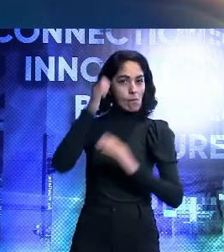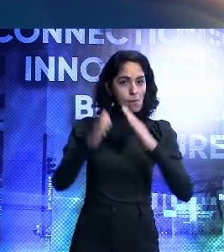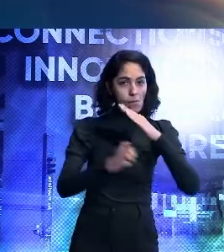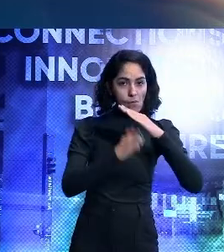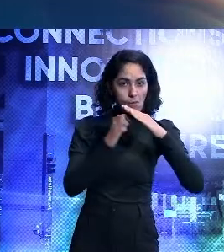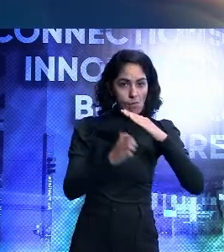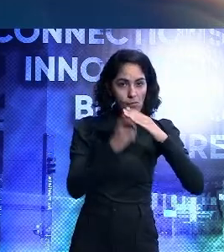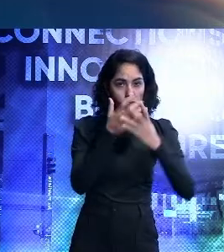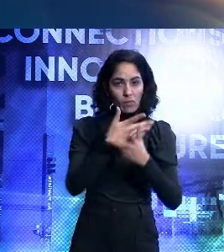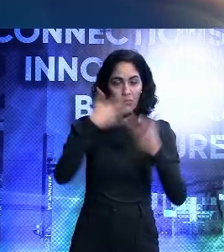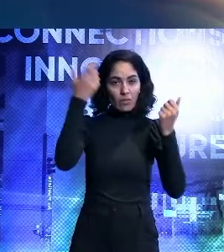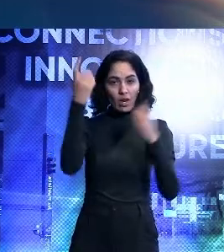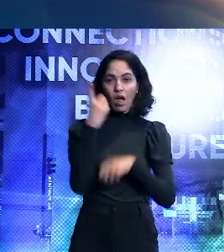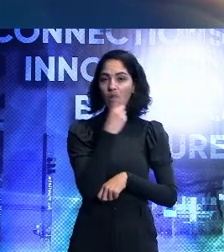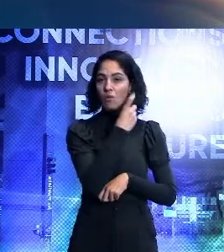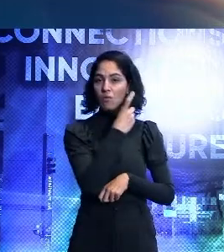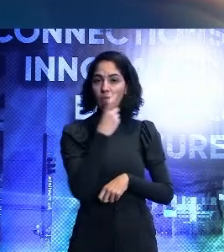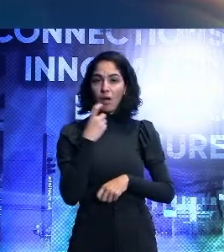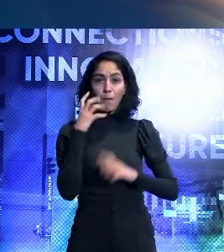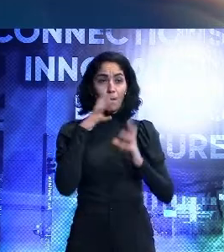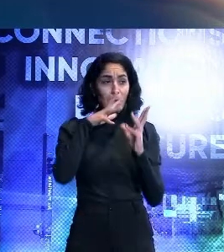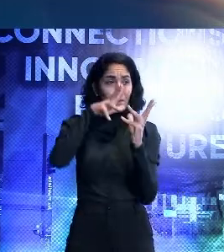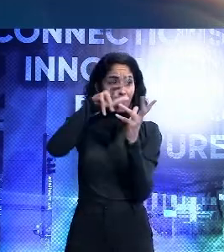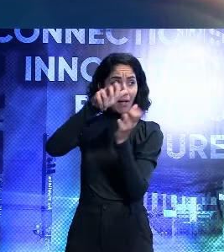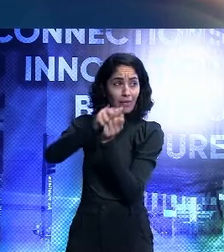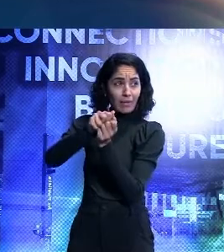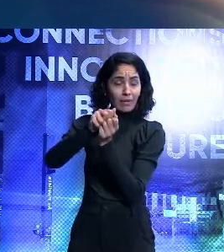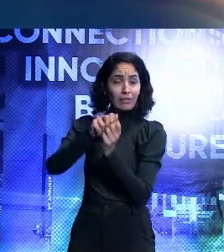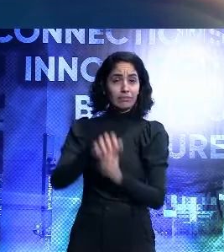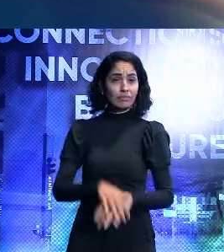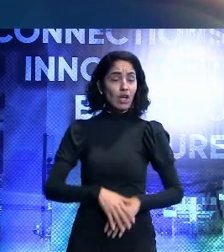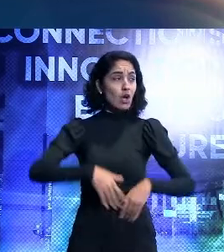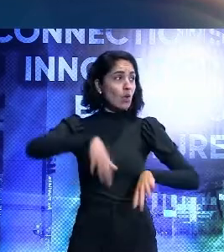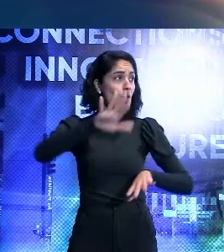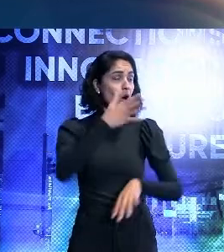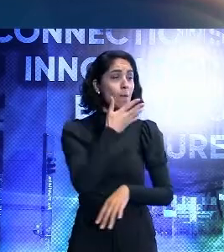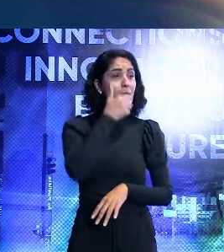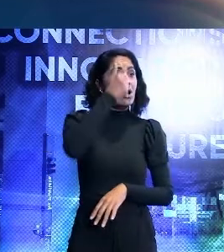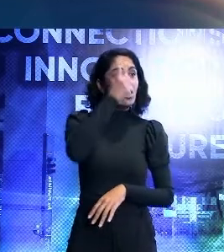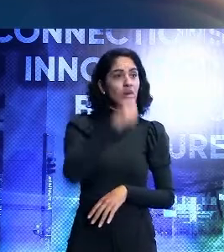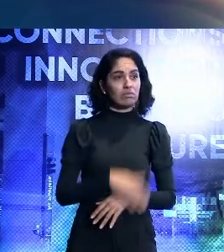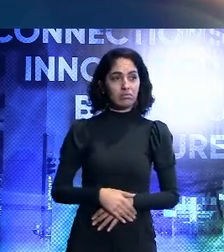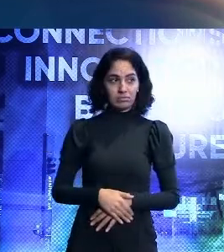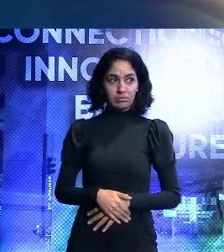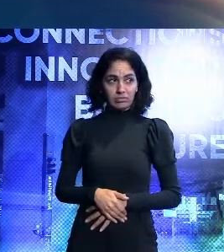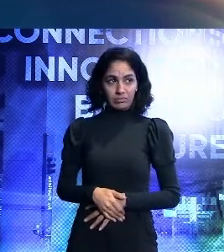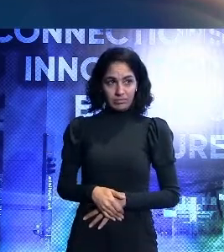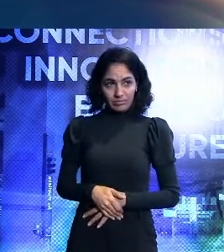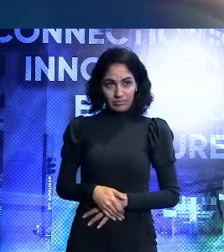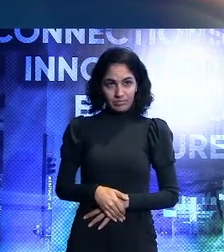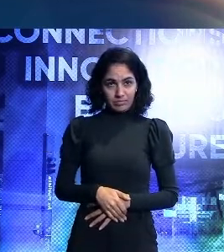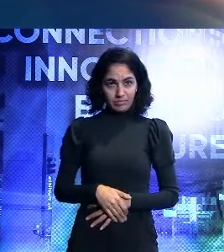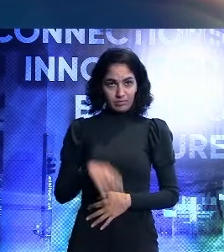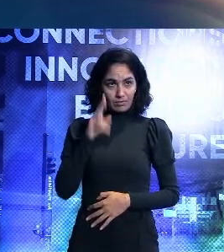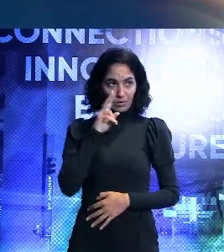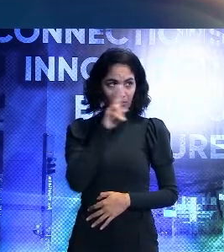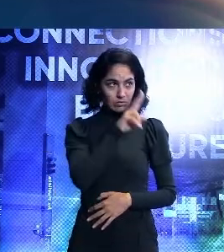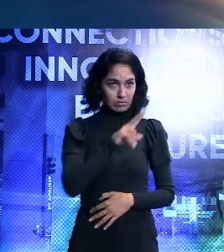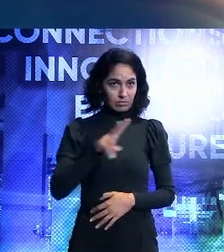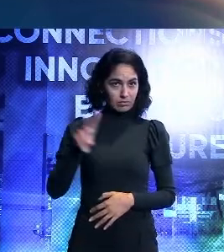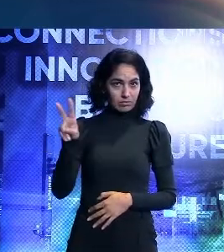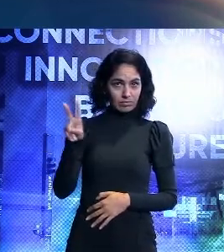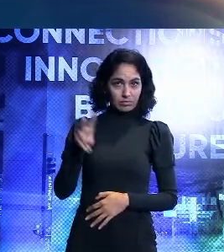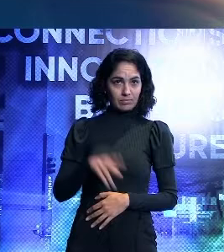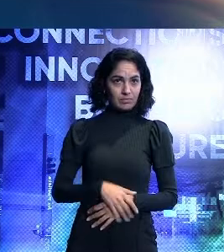melhores perfumes do planeta a Terra? Vamos lá. Aqui é legal porque vocês não têm como mutar a câmera, então eu vejo que está todo mundo aqui, ó, né? Vou